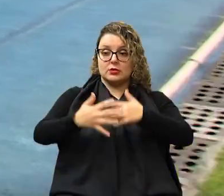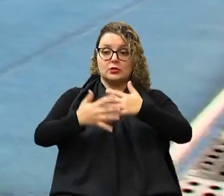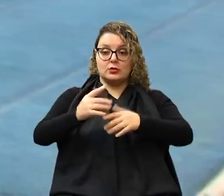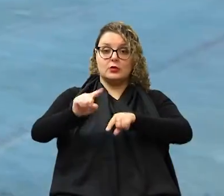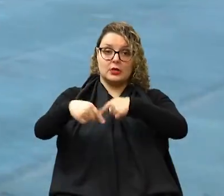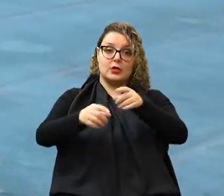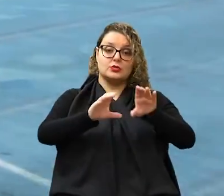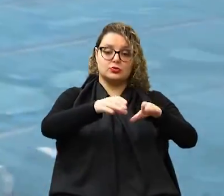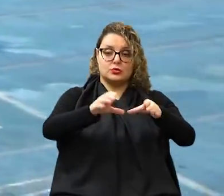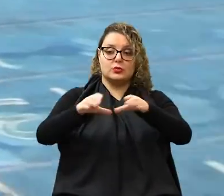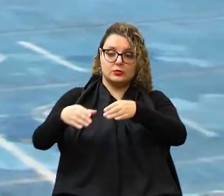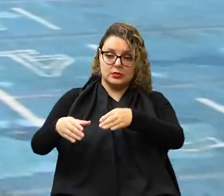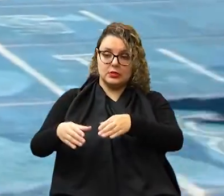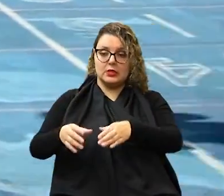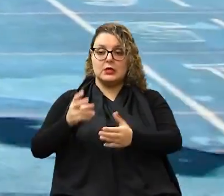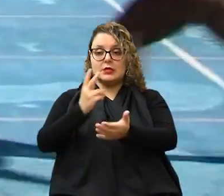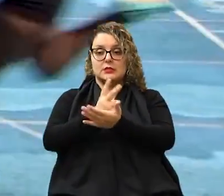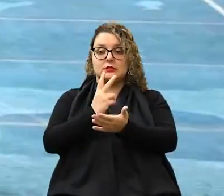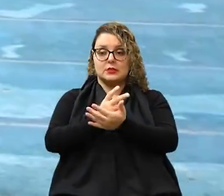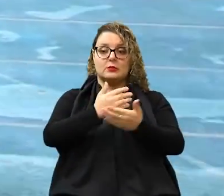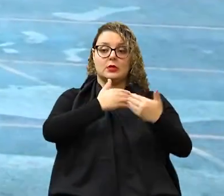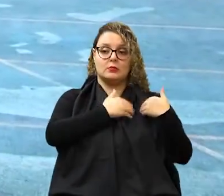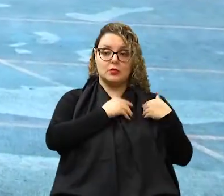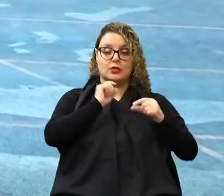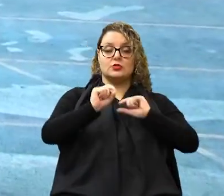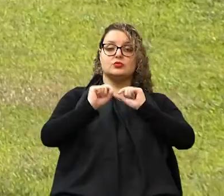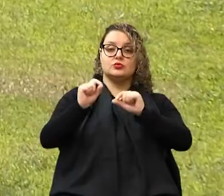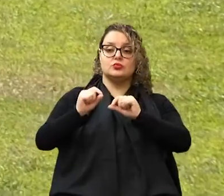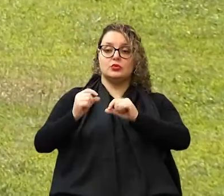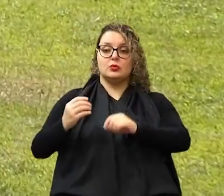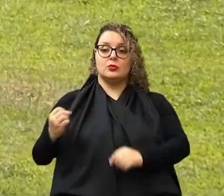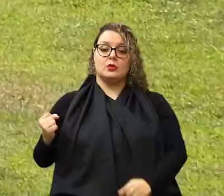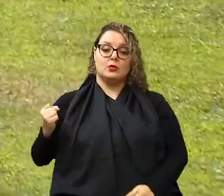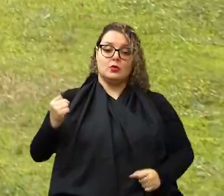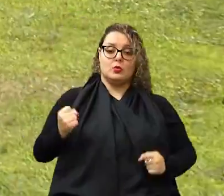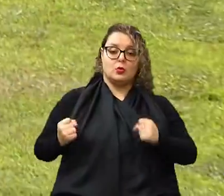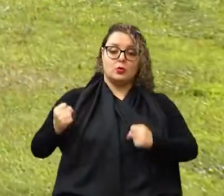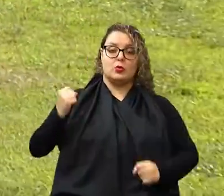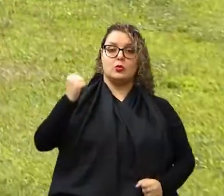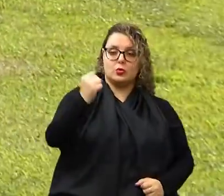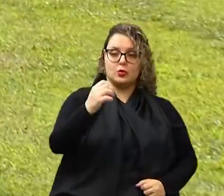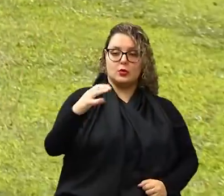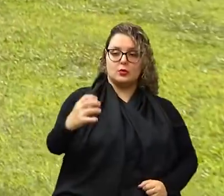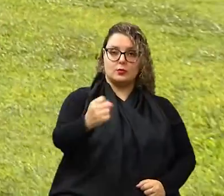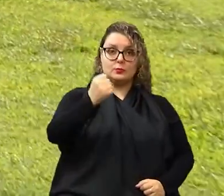não atrapalhe as outras equipes, e sempre a responsabilidade é de quem está passando